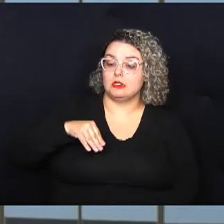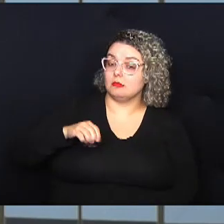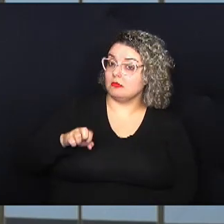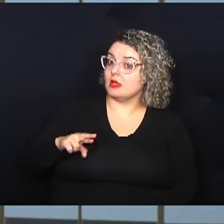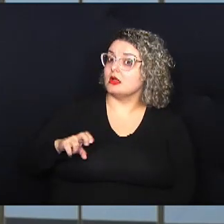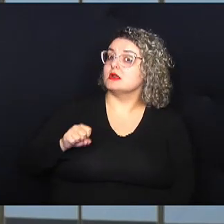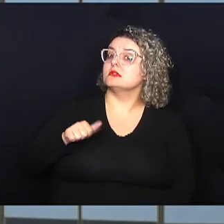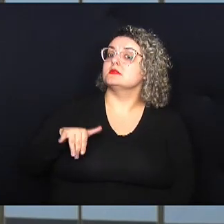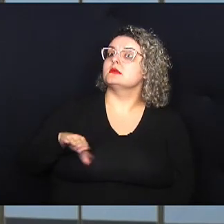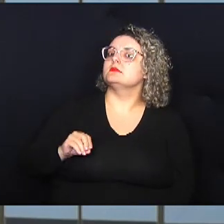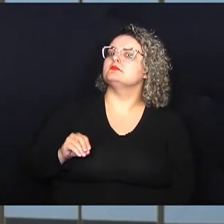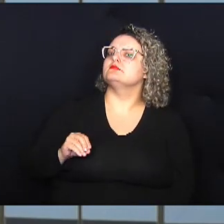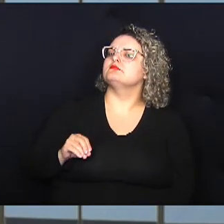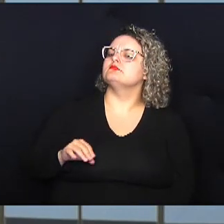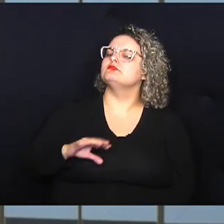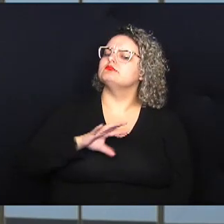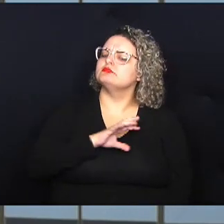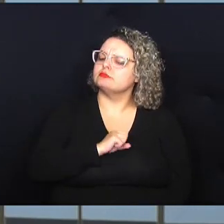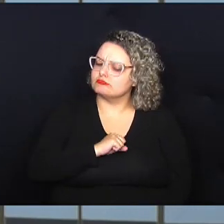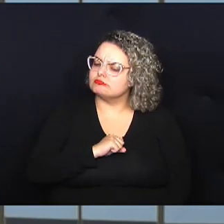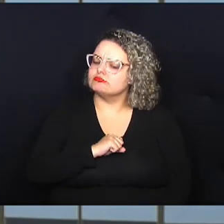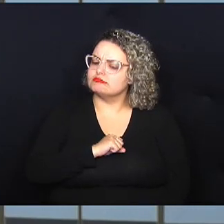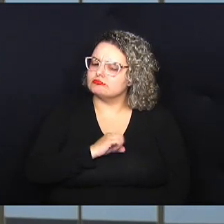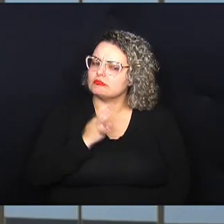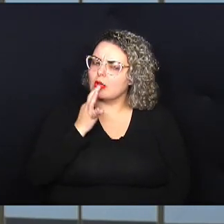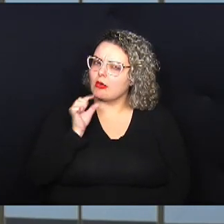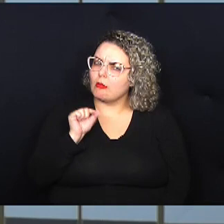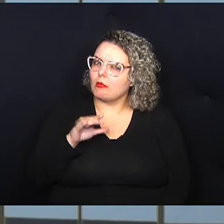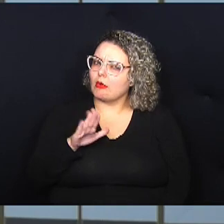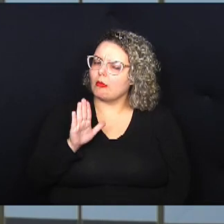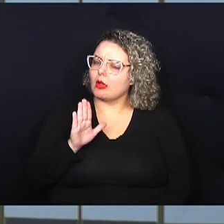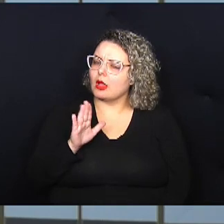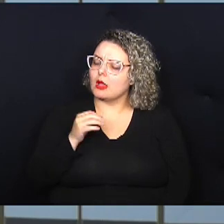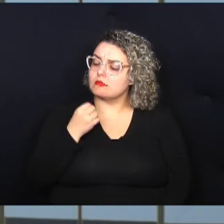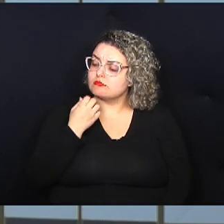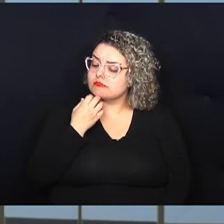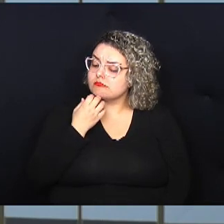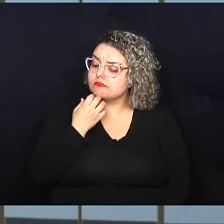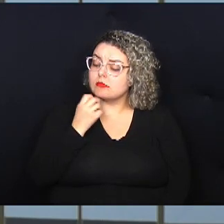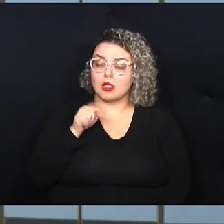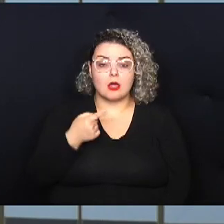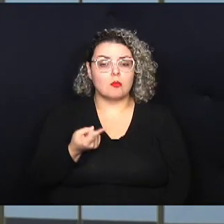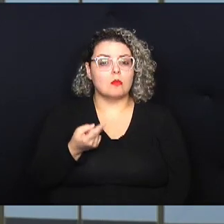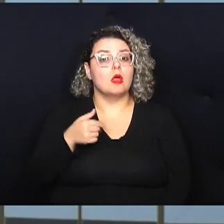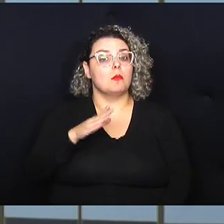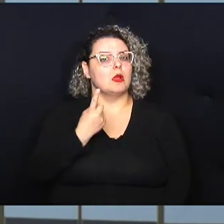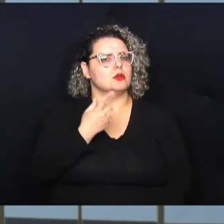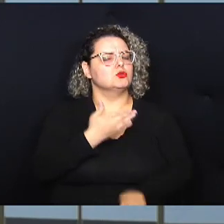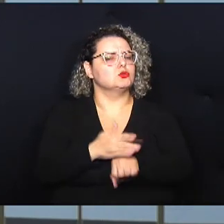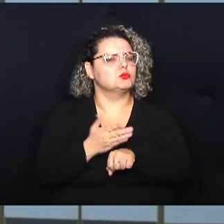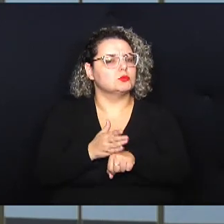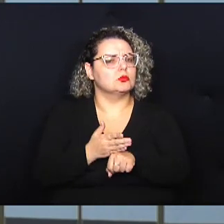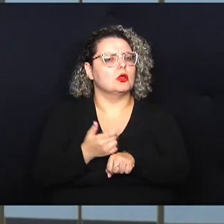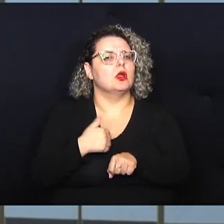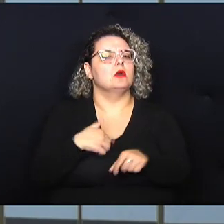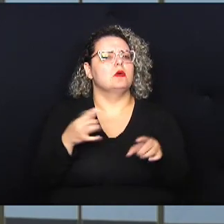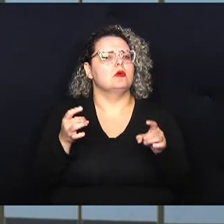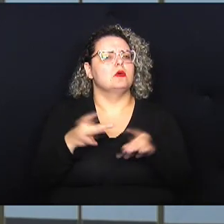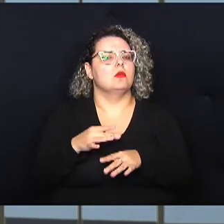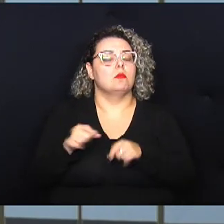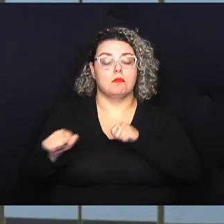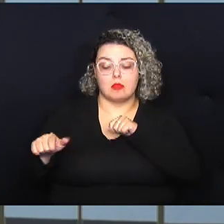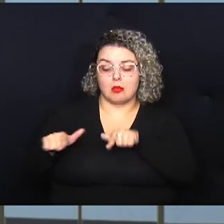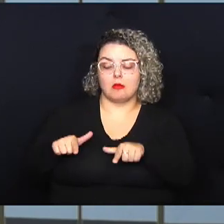Gostei daquilo. Me conheci um pouquinho mais, né? Aí o próximo, mais um treinamento. Falei, agora eu estou pronta para uma